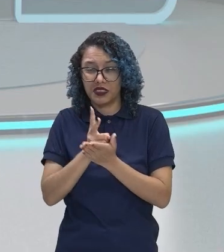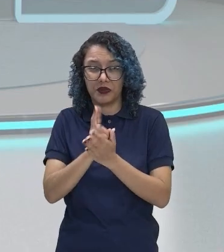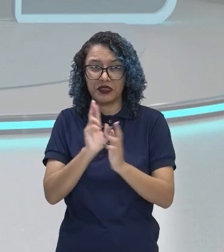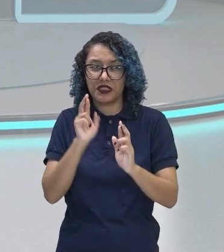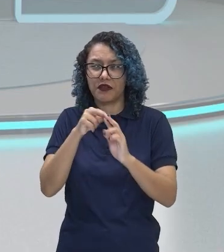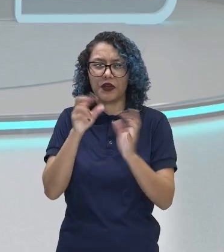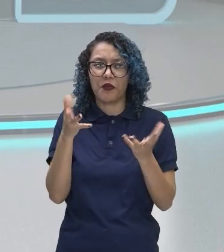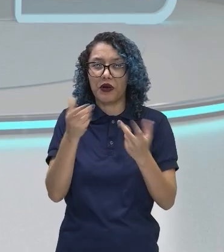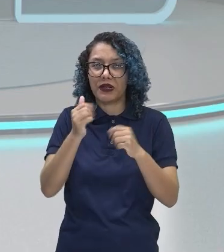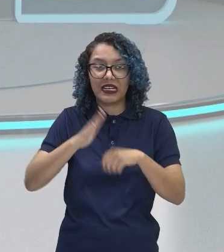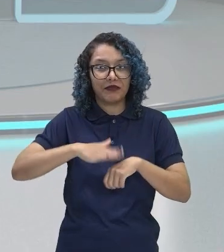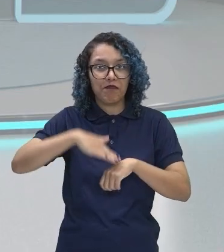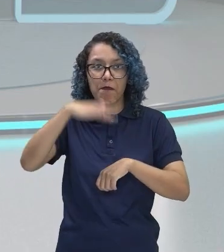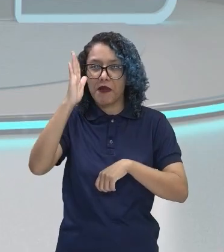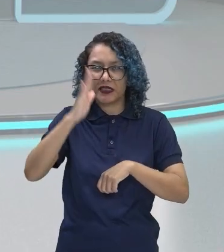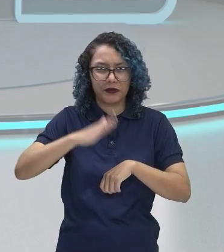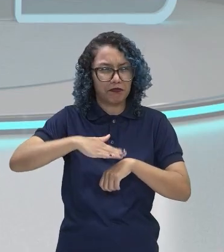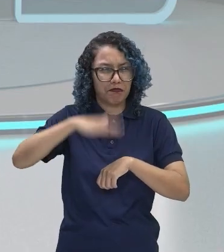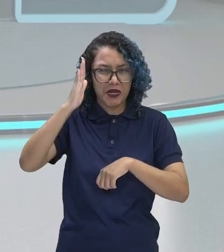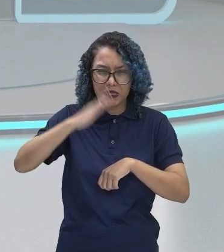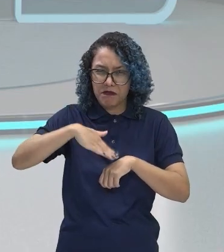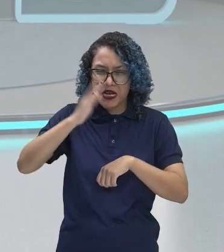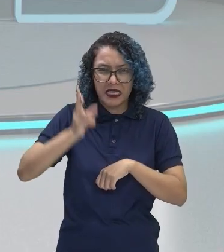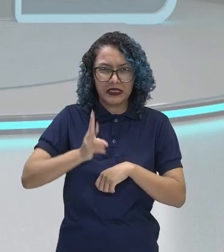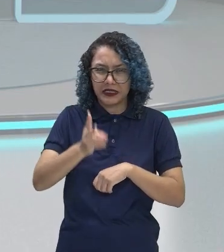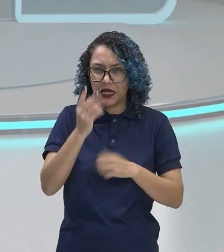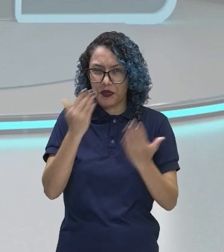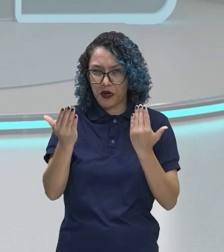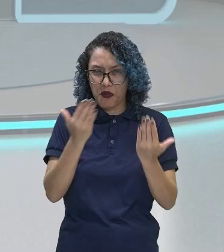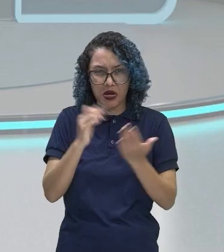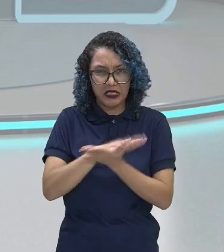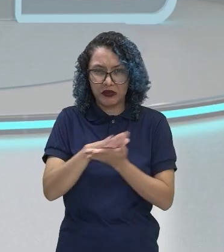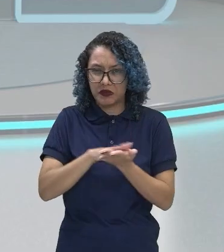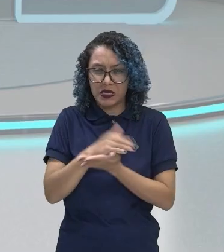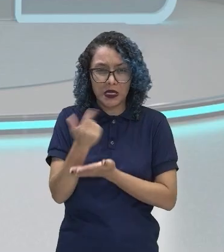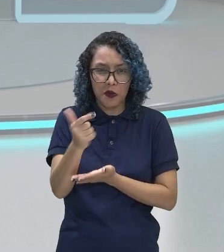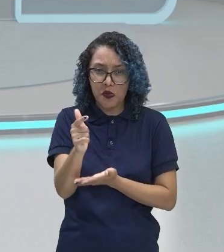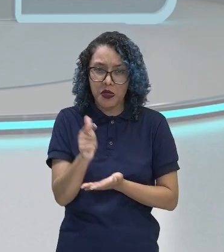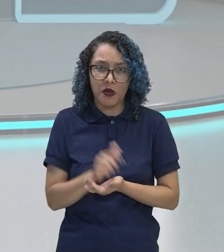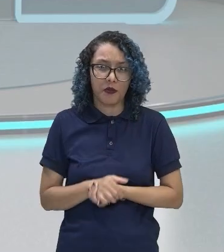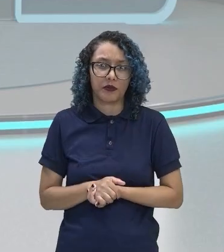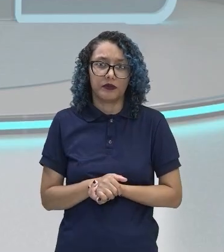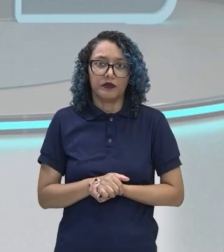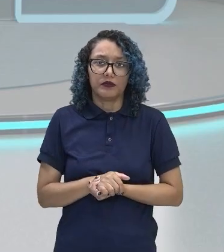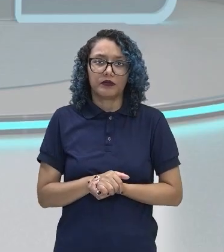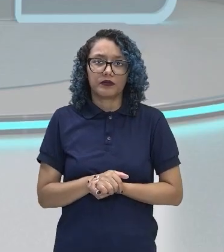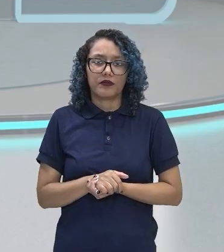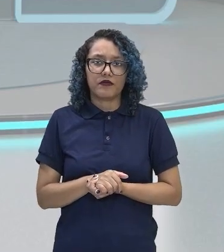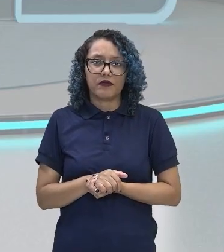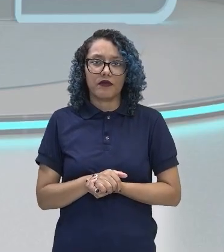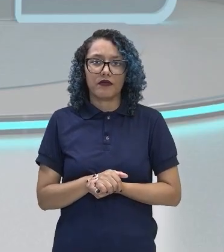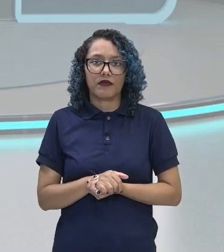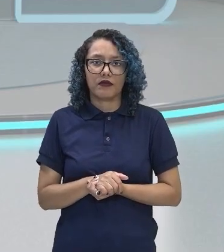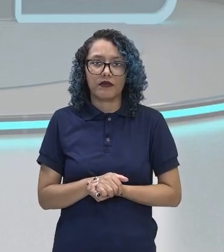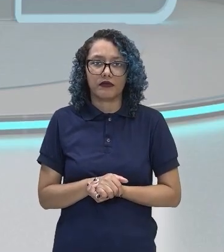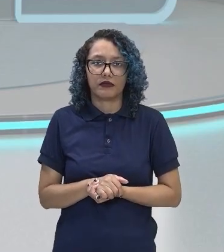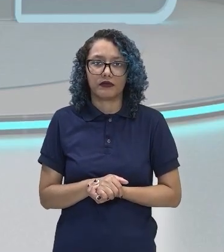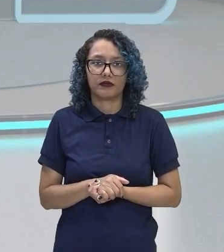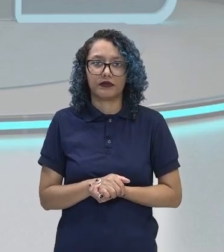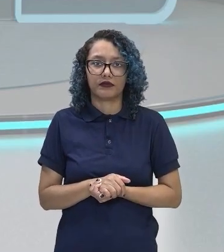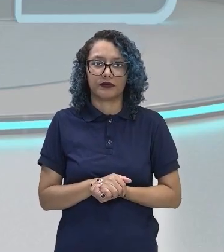qualidade elevada ao extremo que não tem comparação. Continuando. And what about food? E quanto à